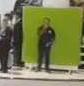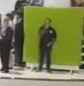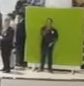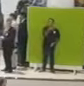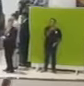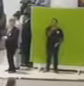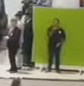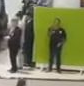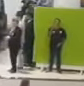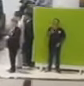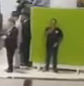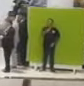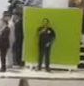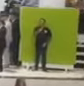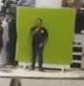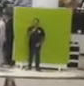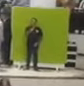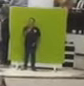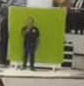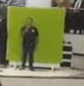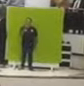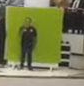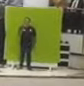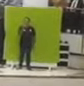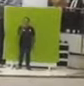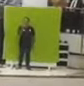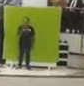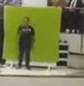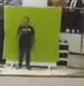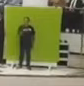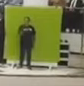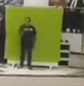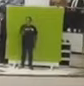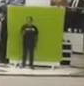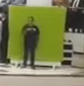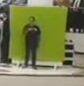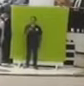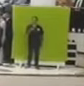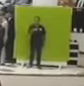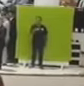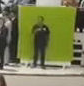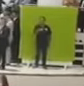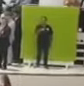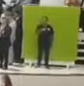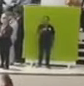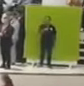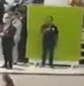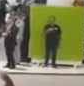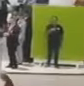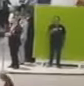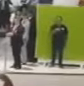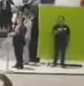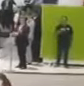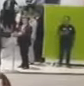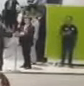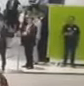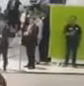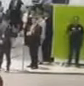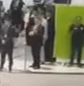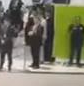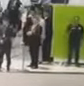Acabou de chegar. Onde está a 38ª? Acaba de chegar a 38ª. Onde está